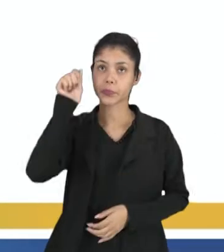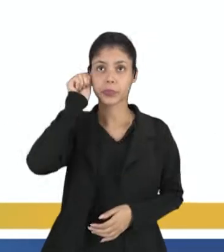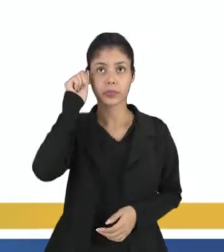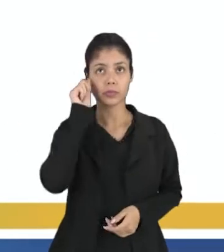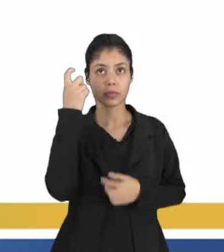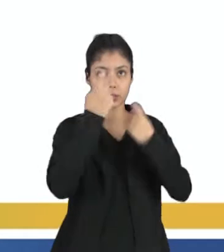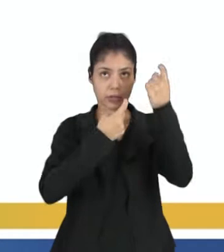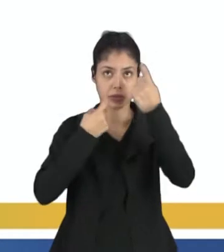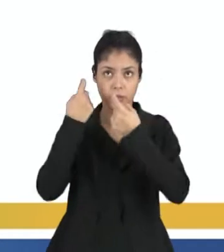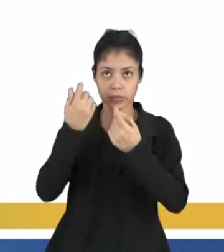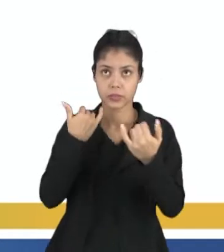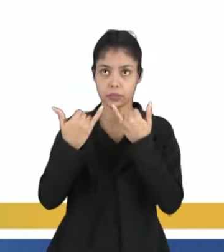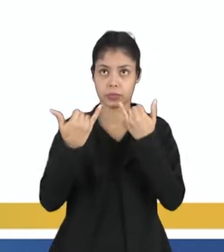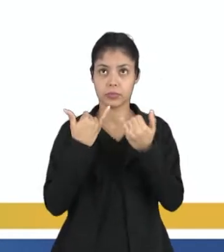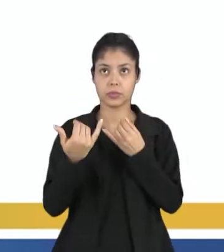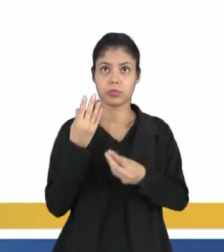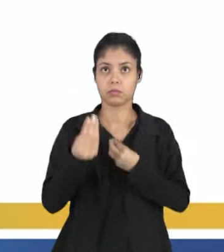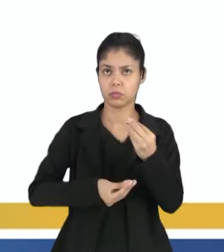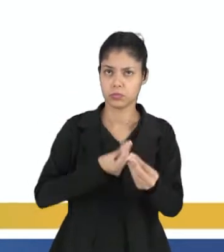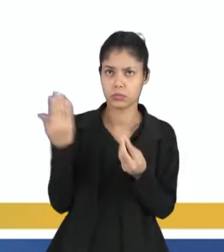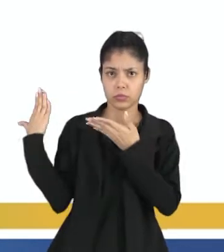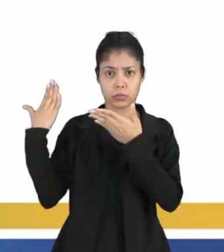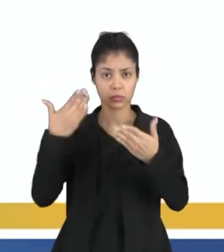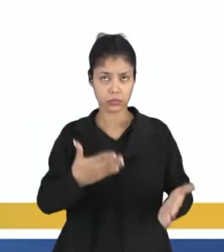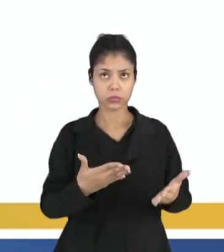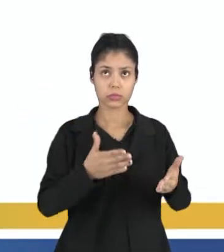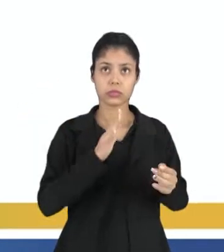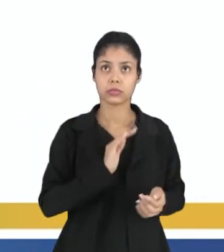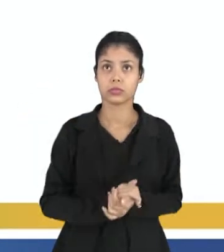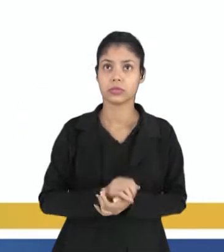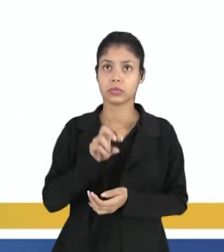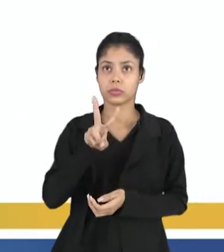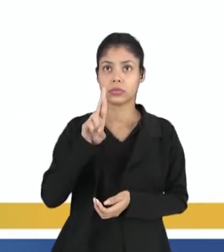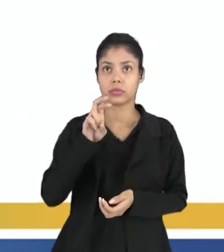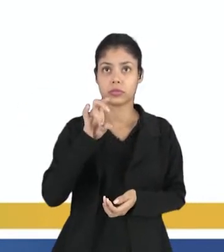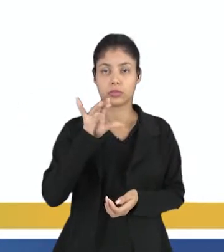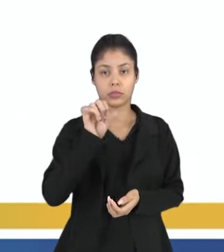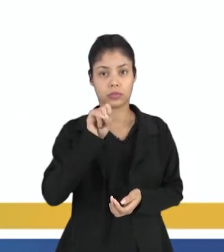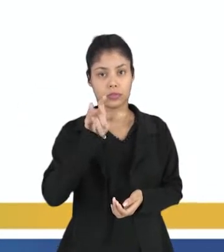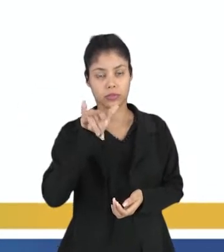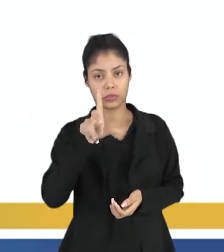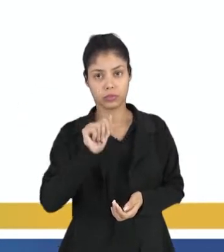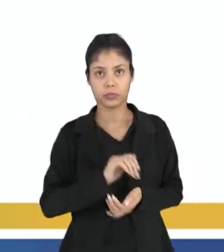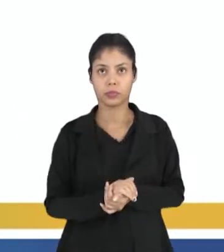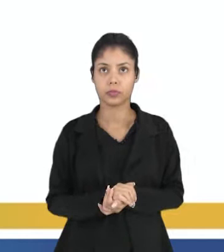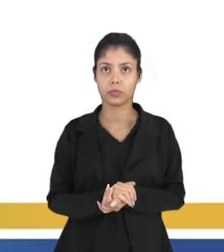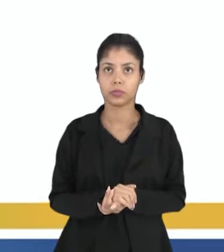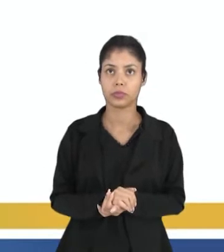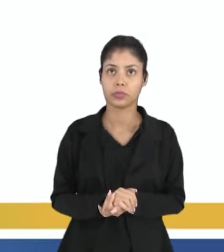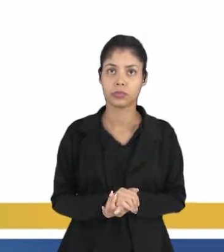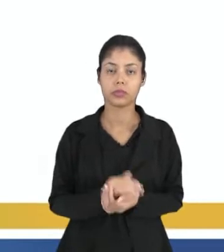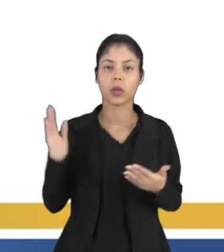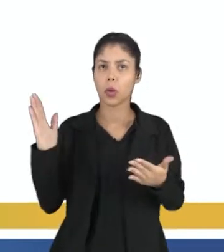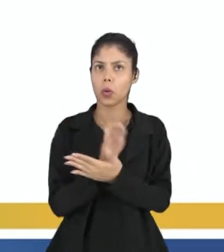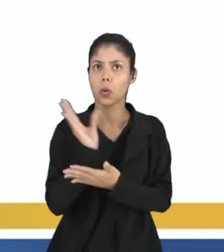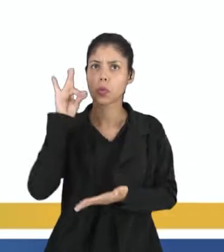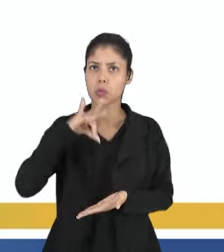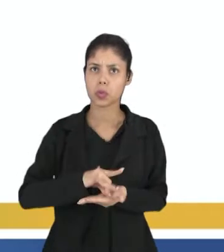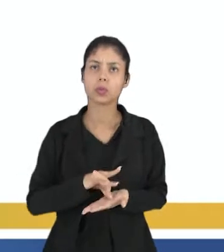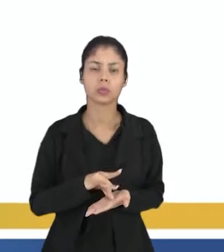se preocupa em relatar as informações de maneira mais objetiva e verossímil, algo